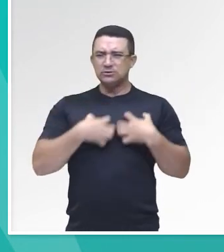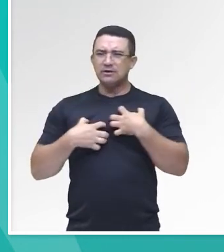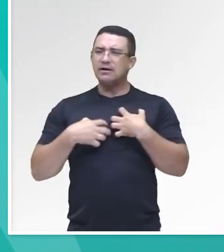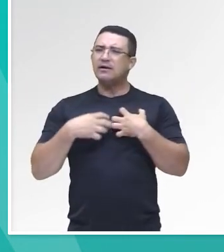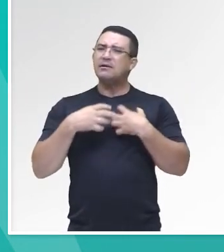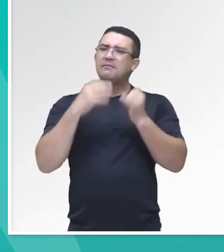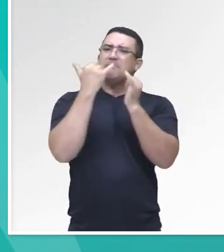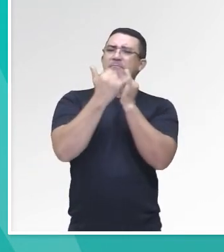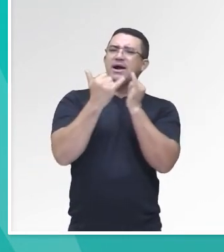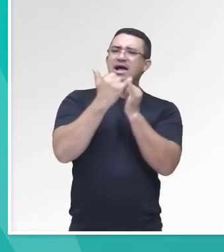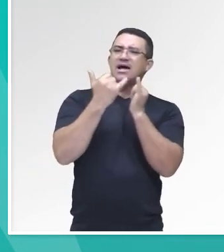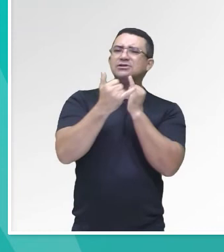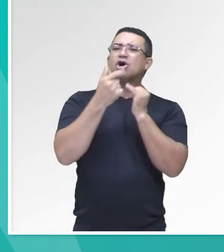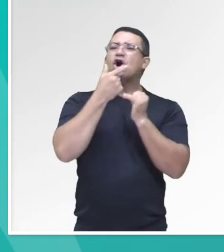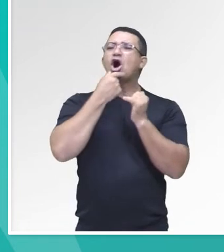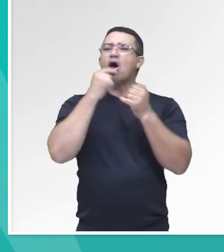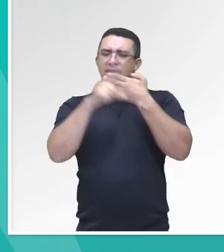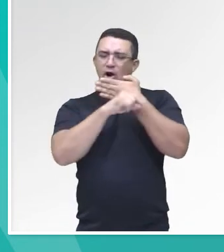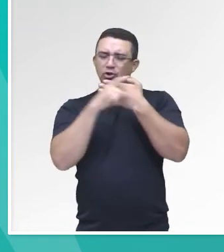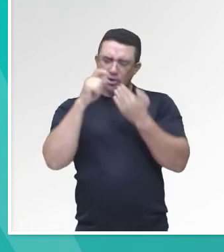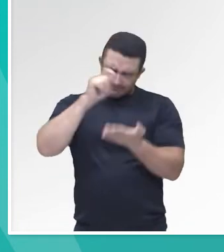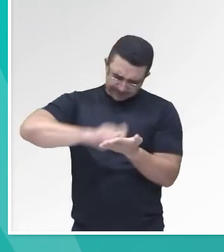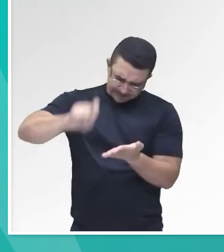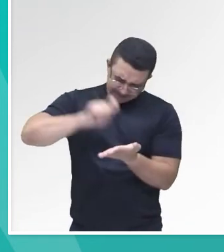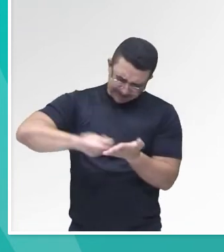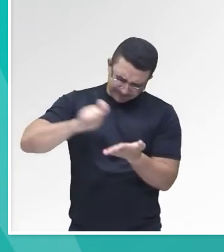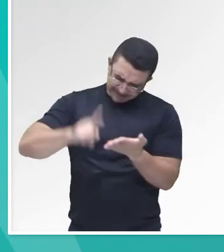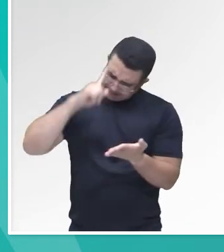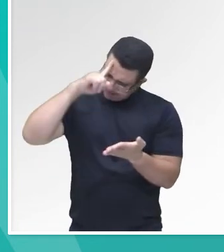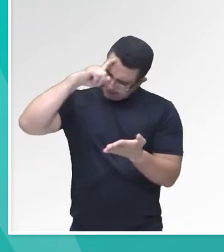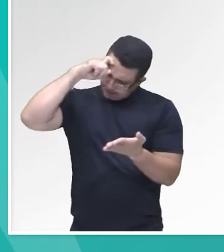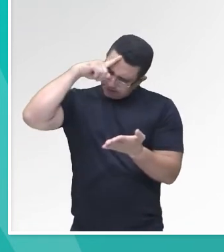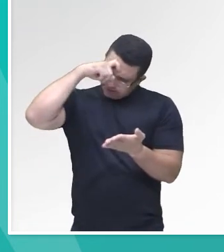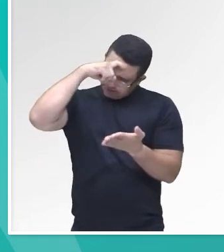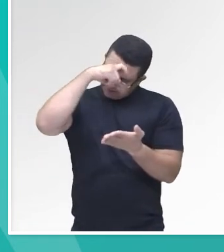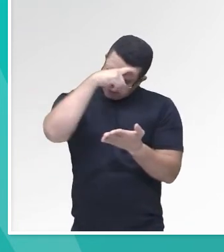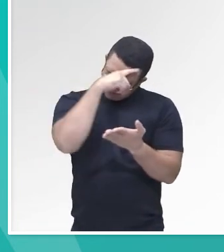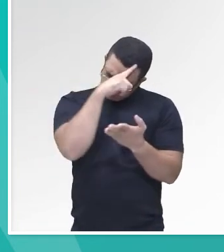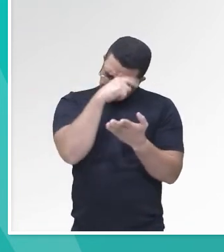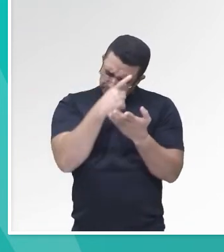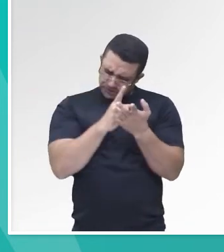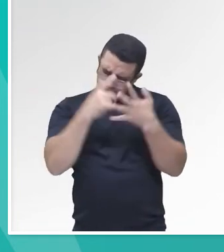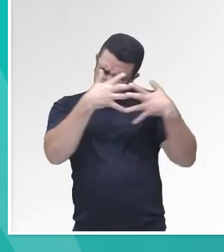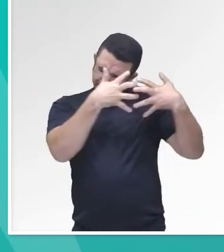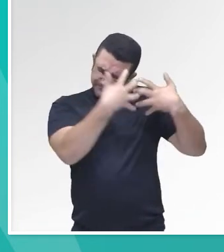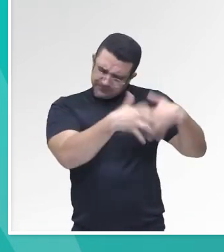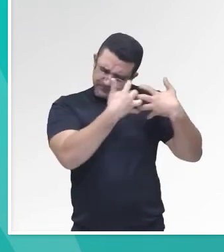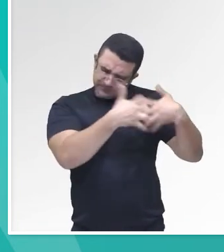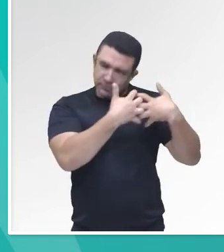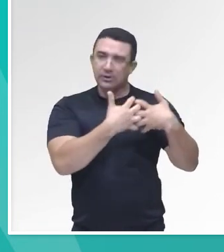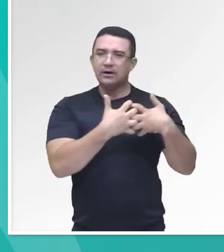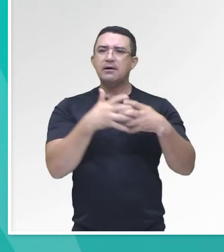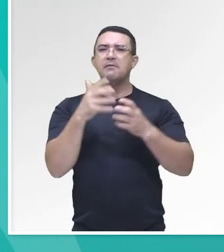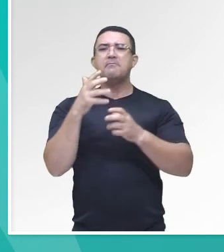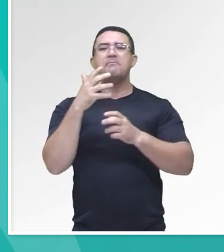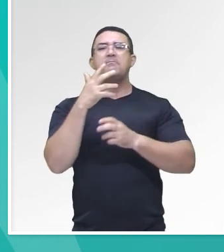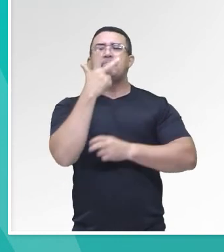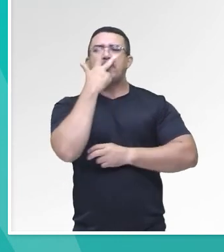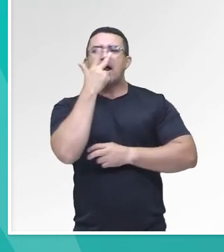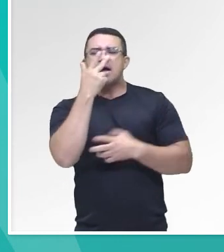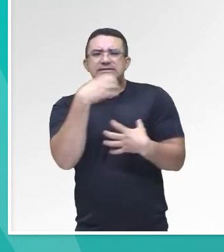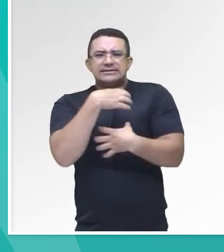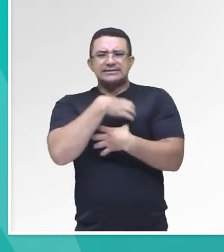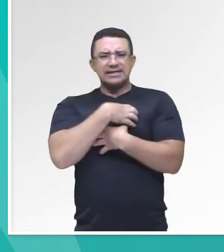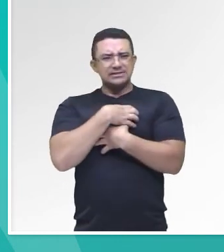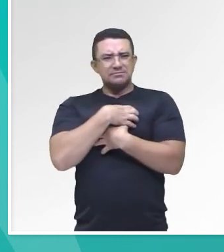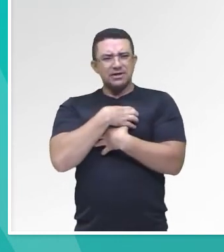Nestes versos de angústia. Então, quer dizer, o sentimento que ele está tendo, né, no momento de ele construir